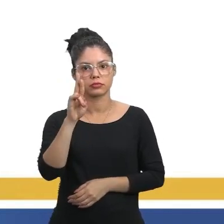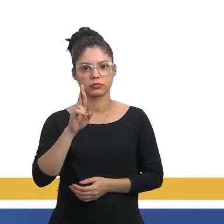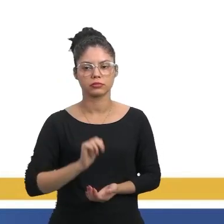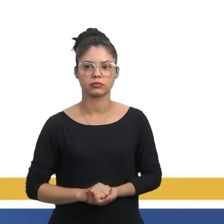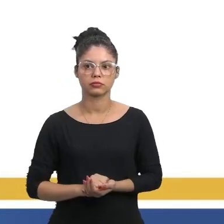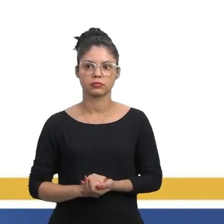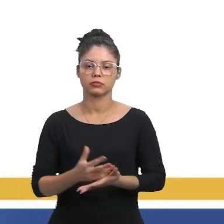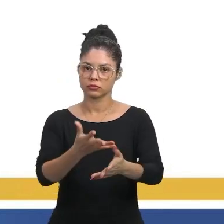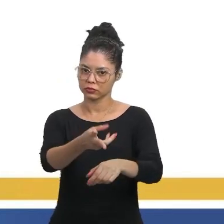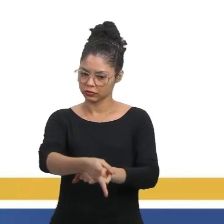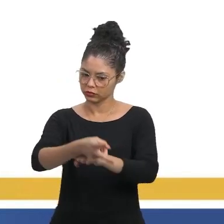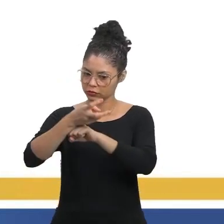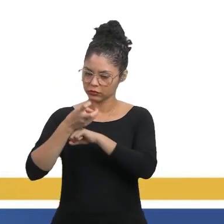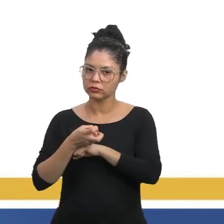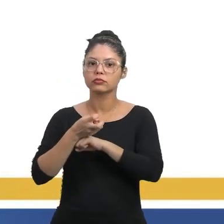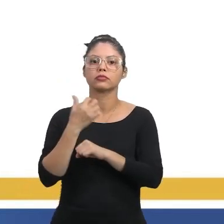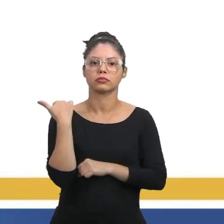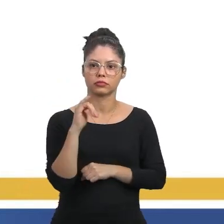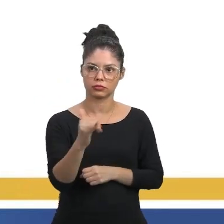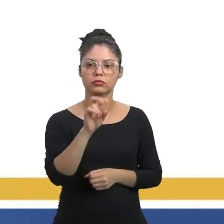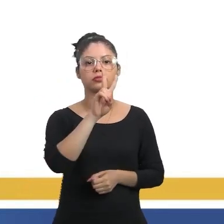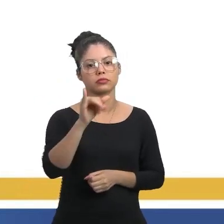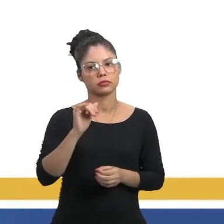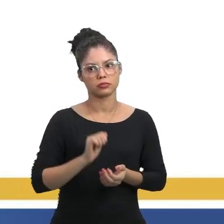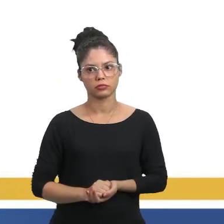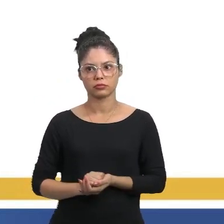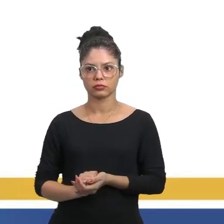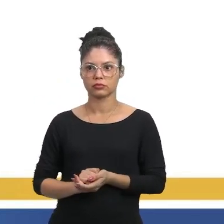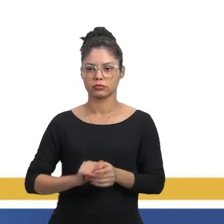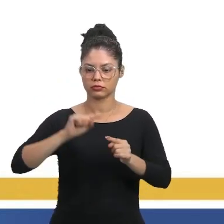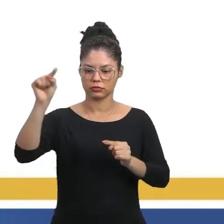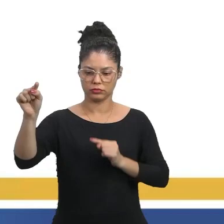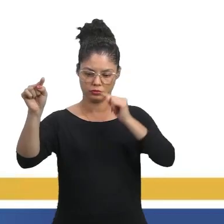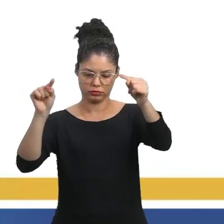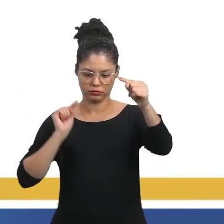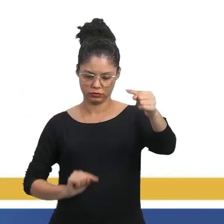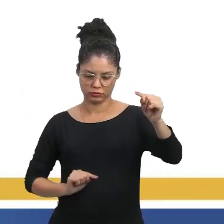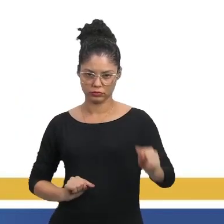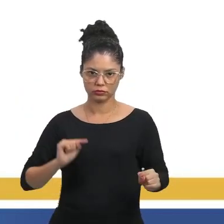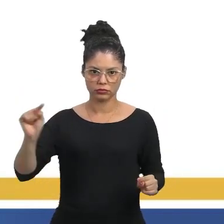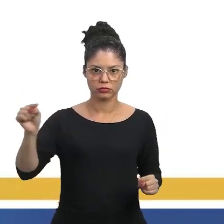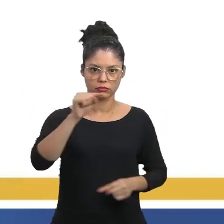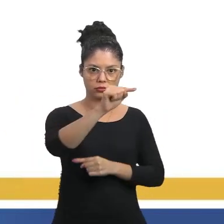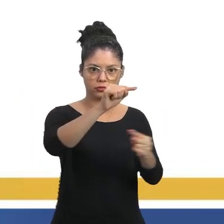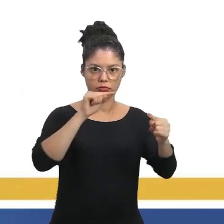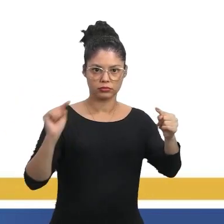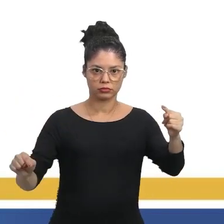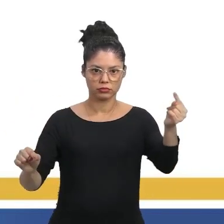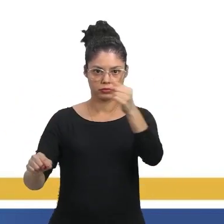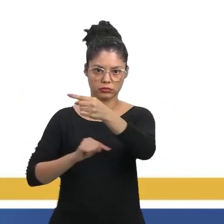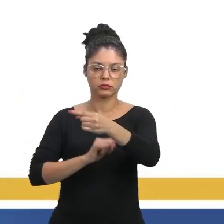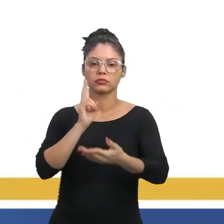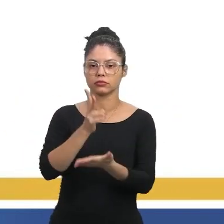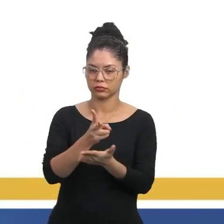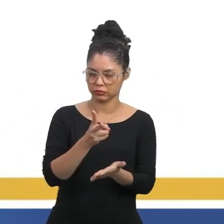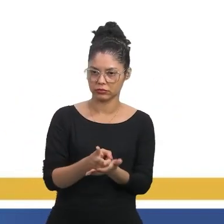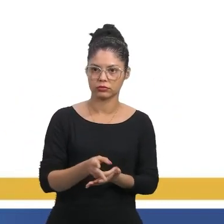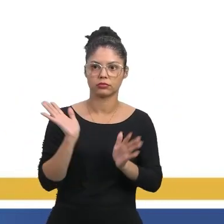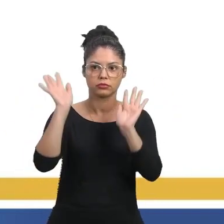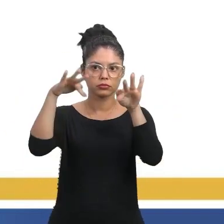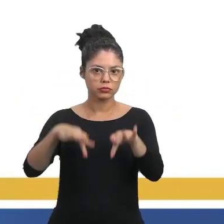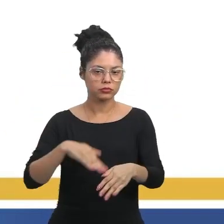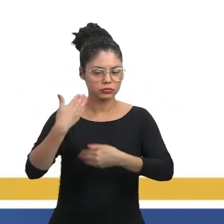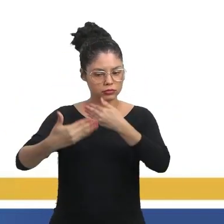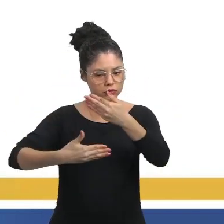Então, ao receber energia, o elétron vai para uma camada mais externa e salta, né? Ao final